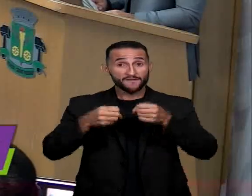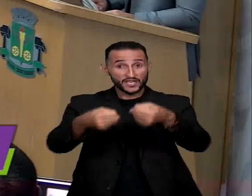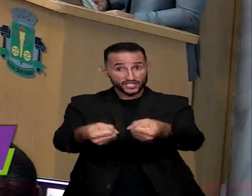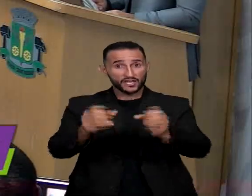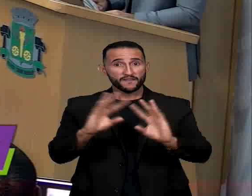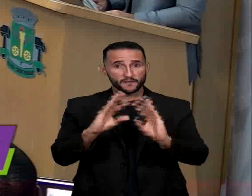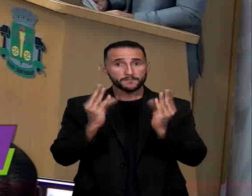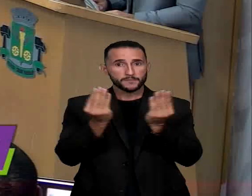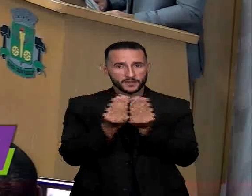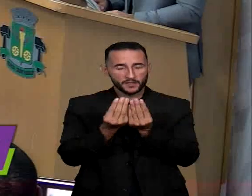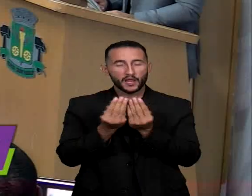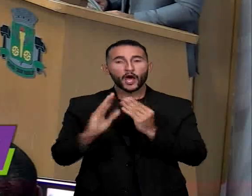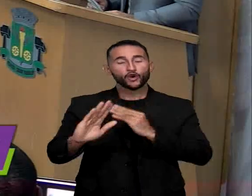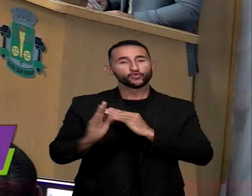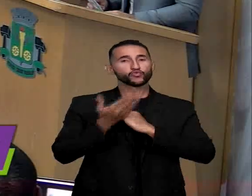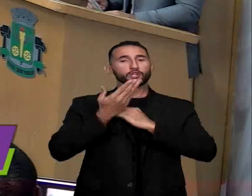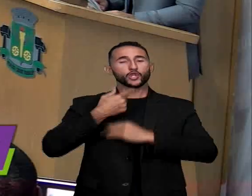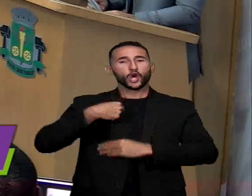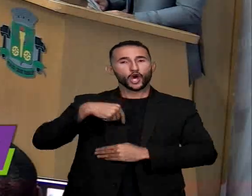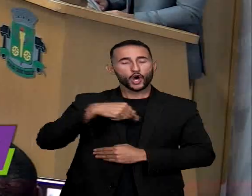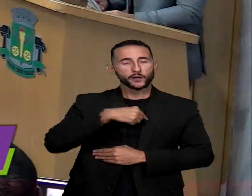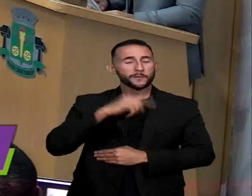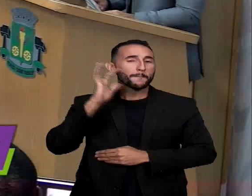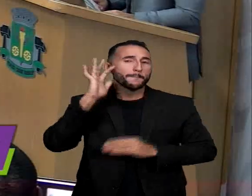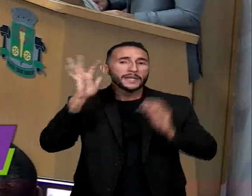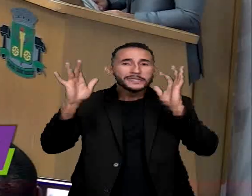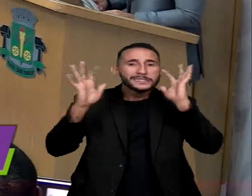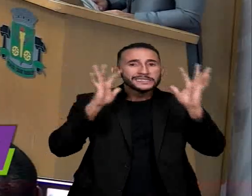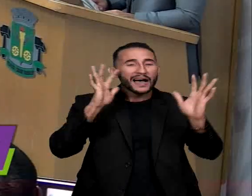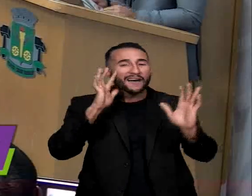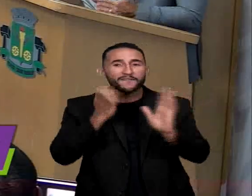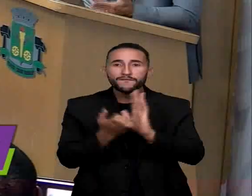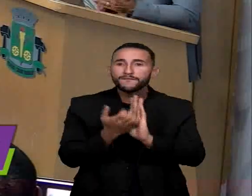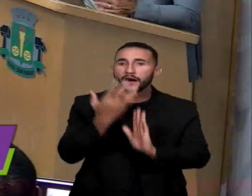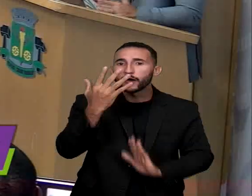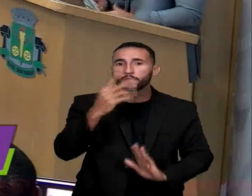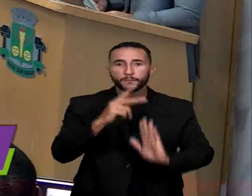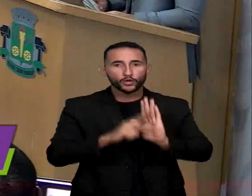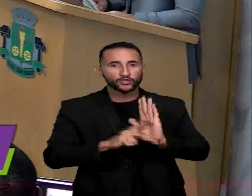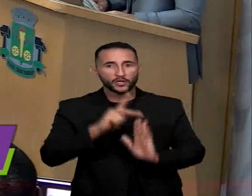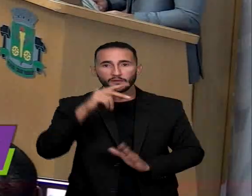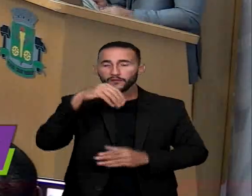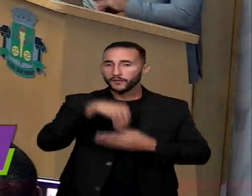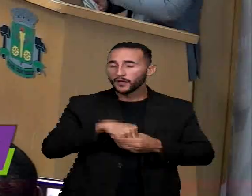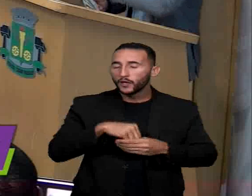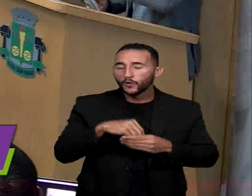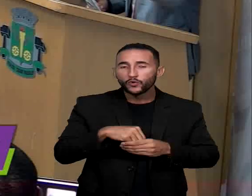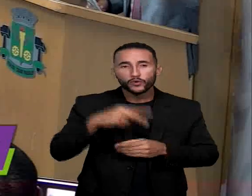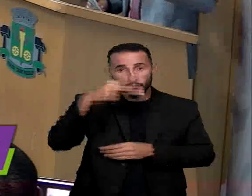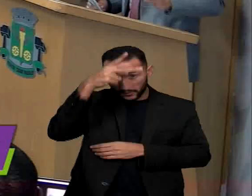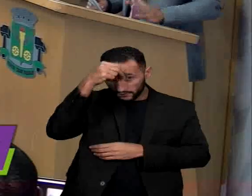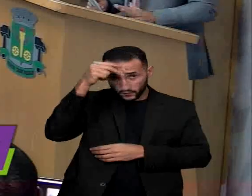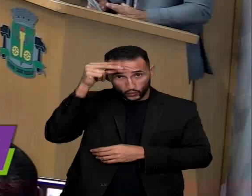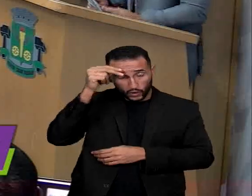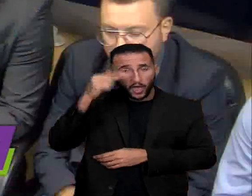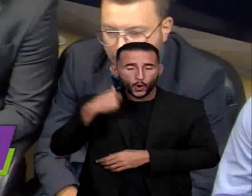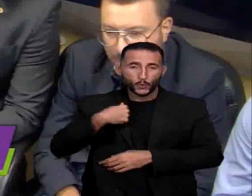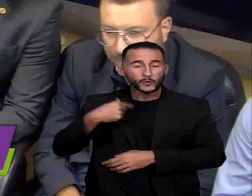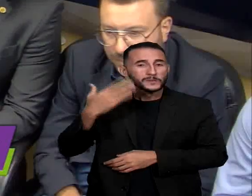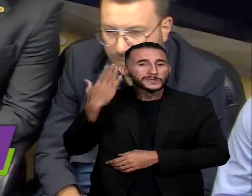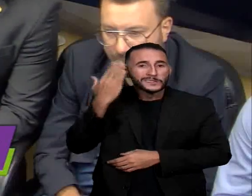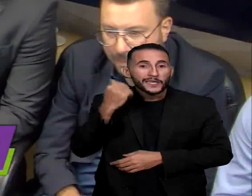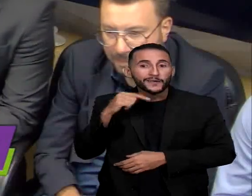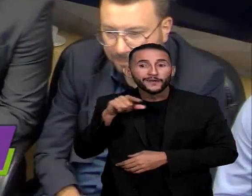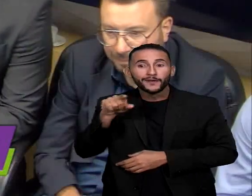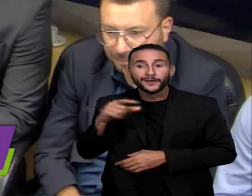né nos ajudou a pensar vários novos projetos que hoje nós temos em execução no nosso município eu sei que ele tá irradiando